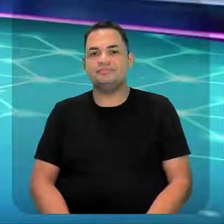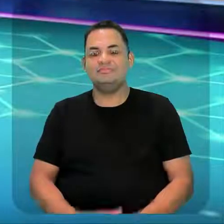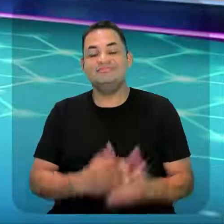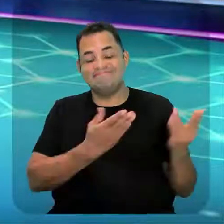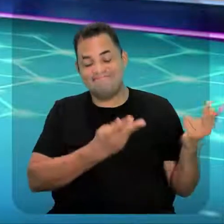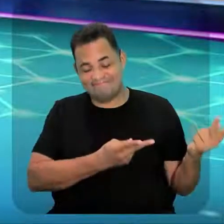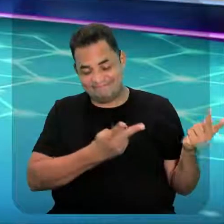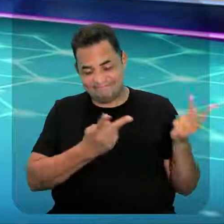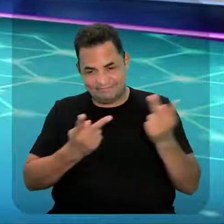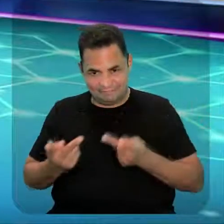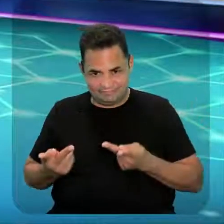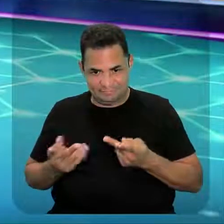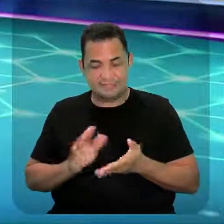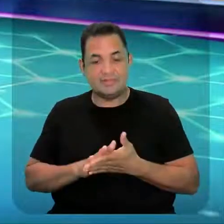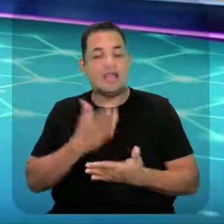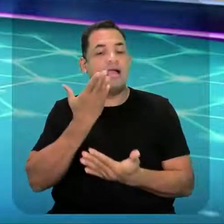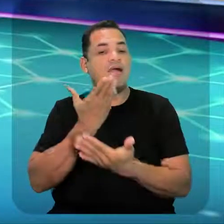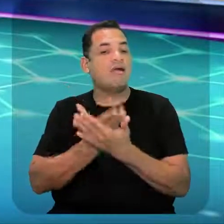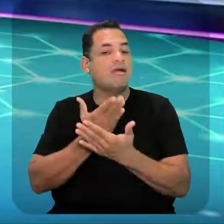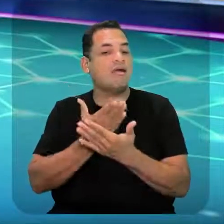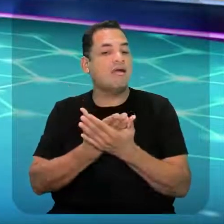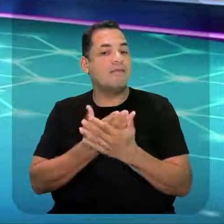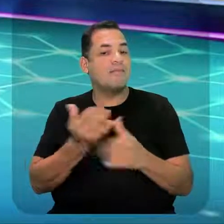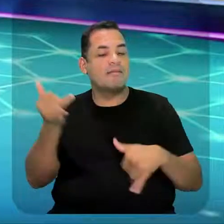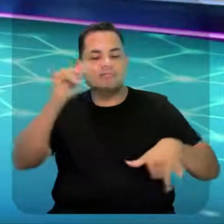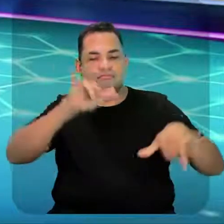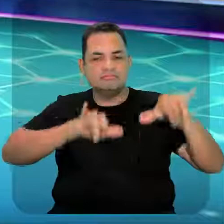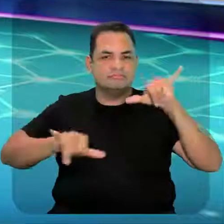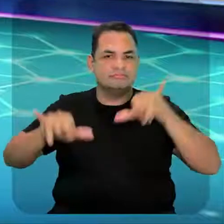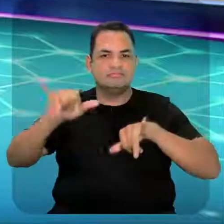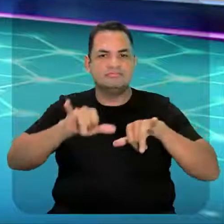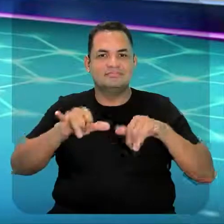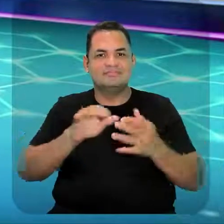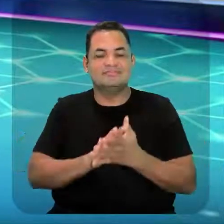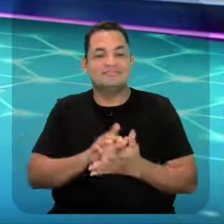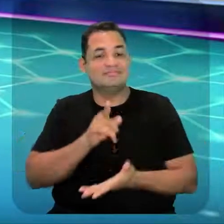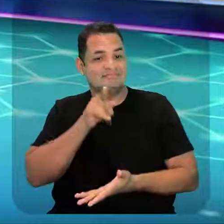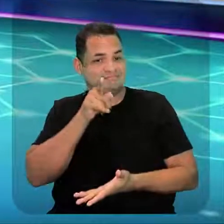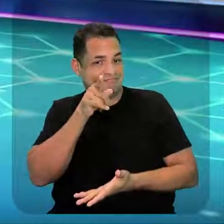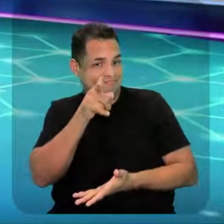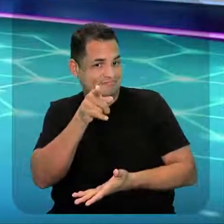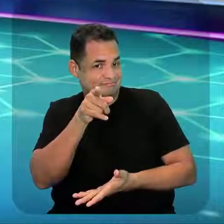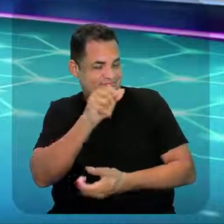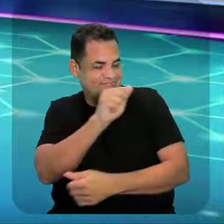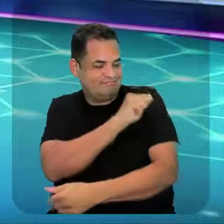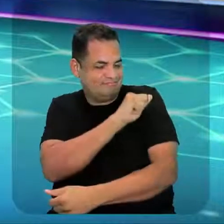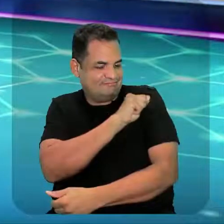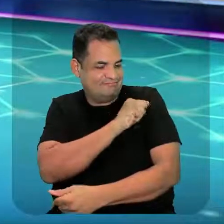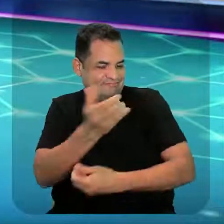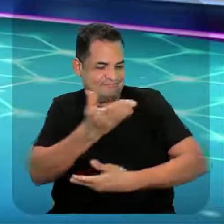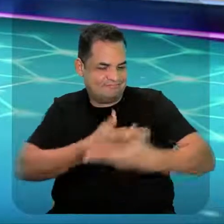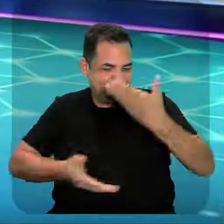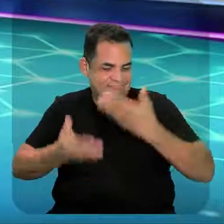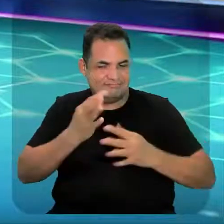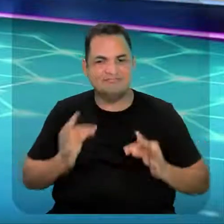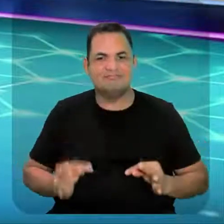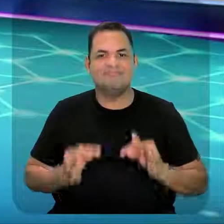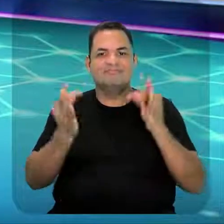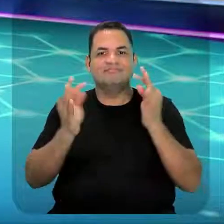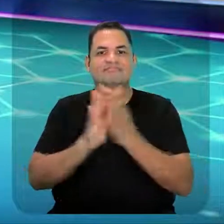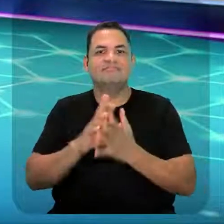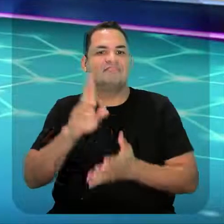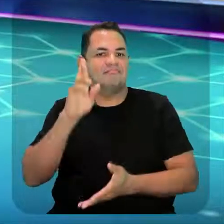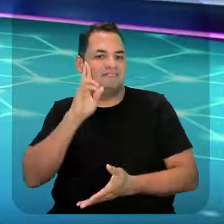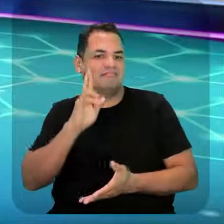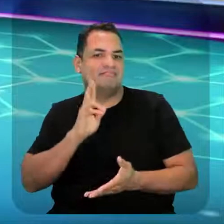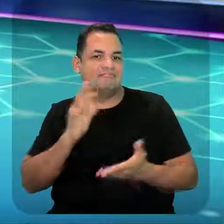Sejam bem-vindos a mais uma aula de Química. Você que é aluno da Mediação Tecnológica do Estado